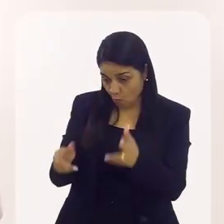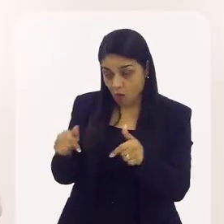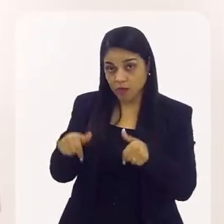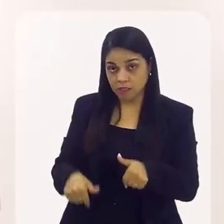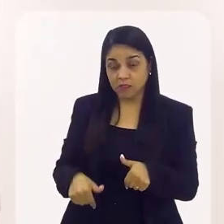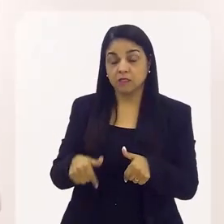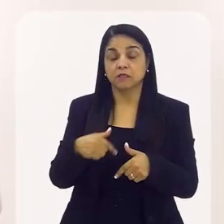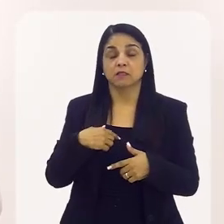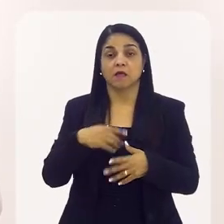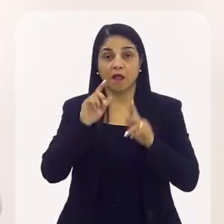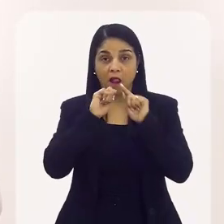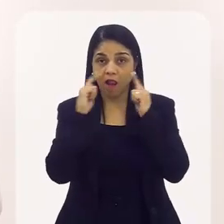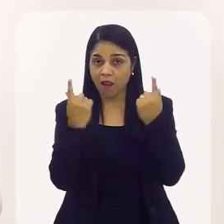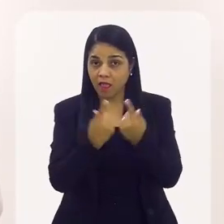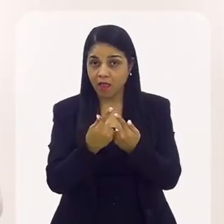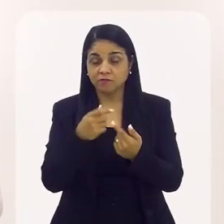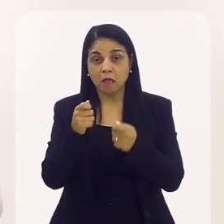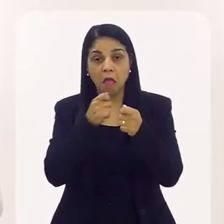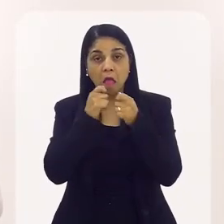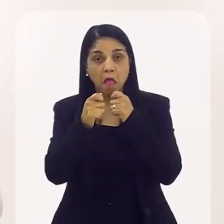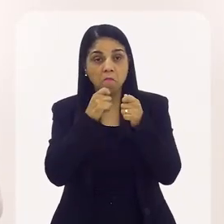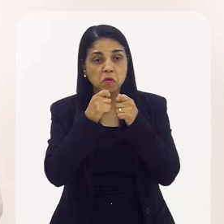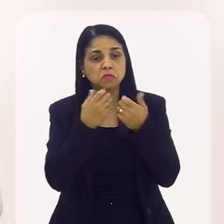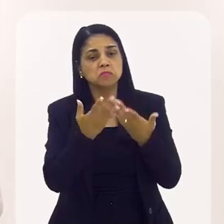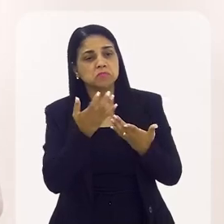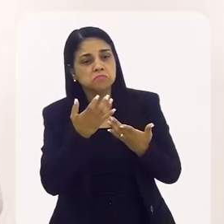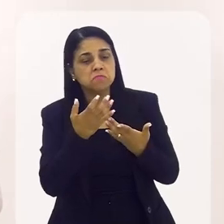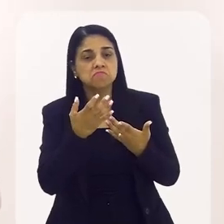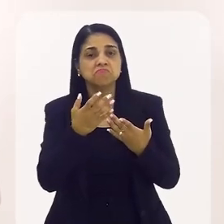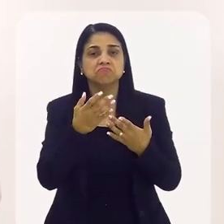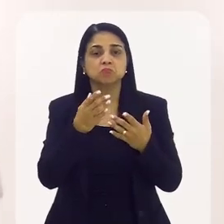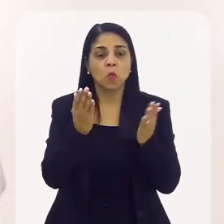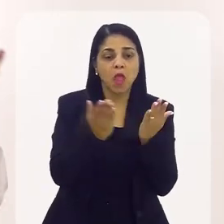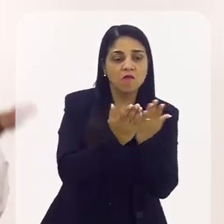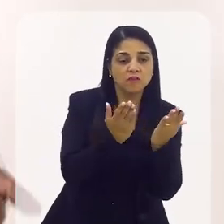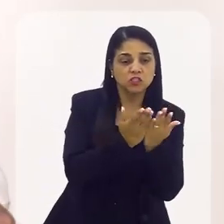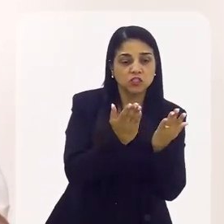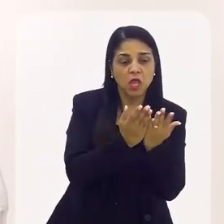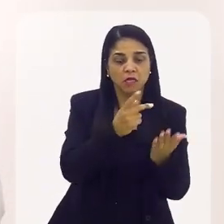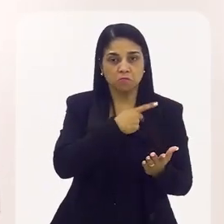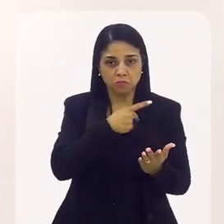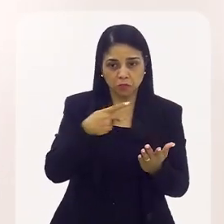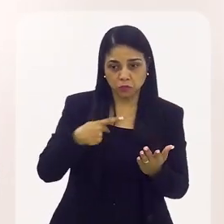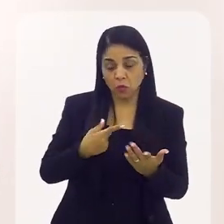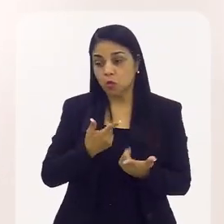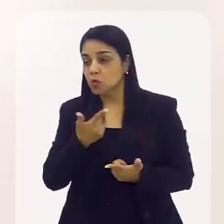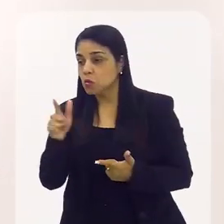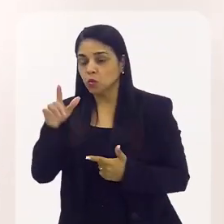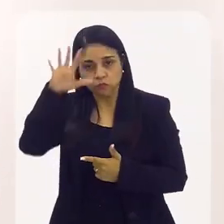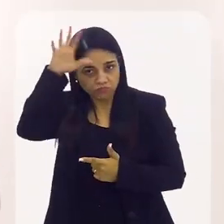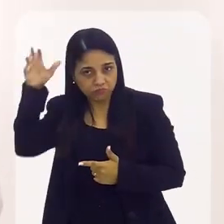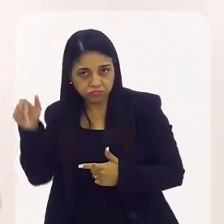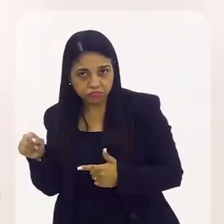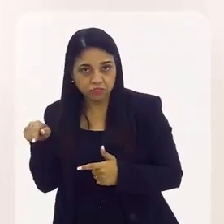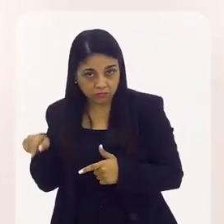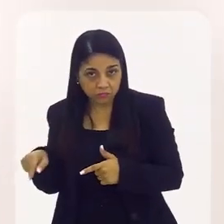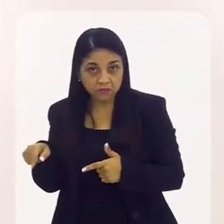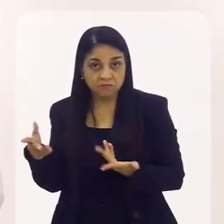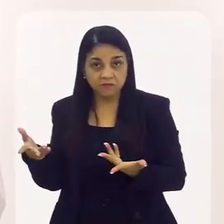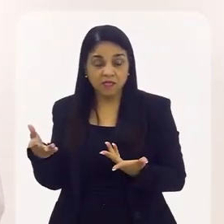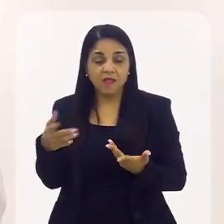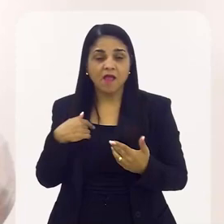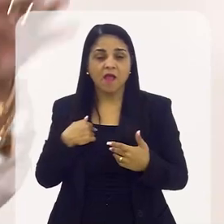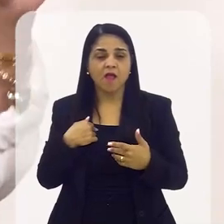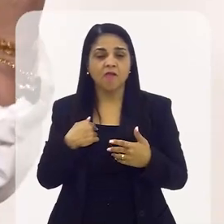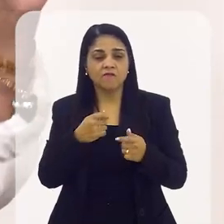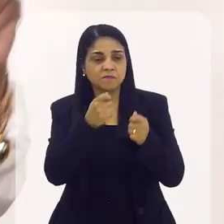aqui mesmo, na Alerge, e que a repórter falou que queria entrevistar um evangélico e um de matriz africana. Eu falei, tá bom. Aí